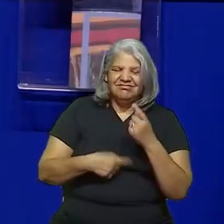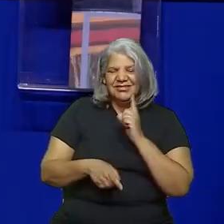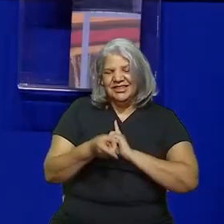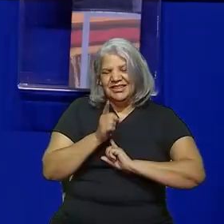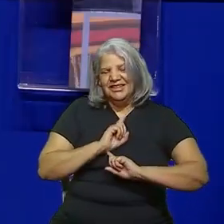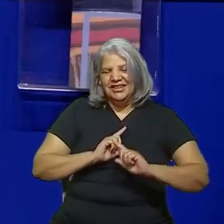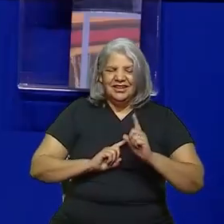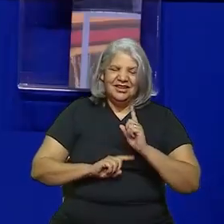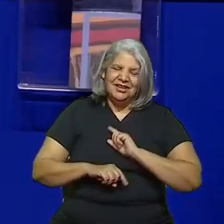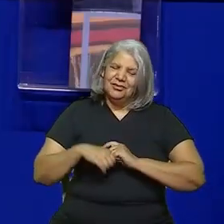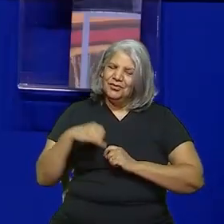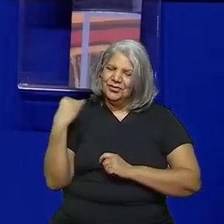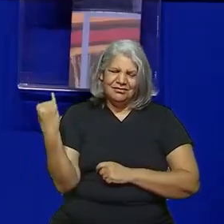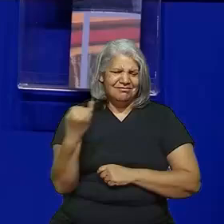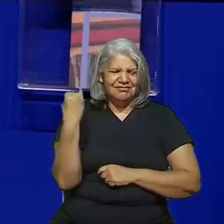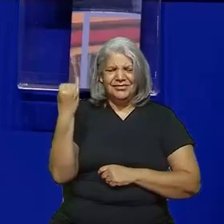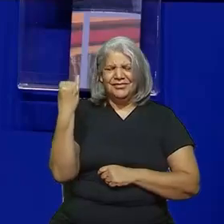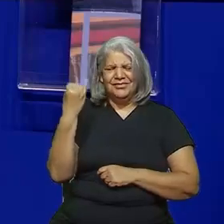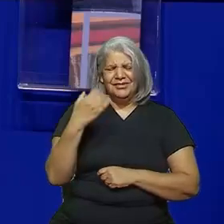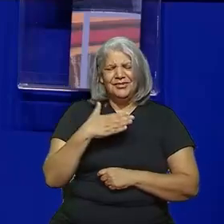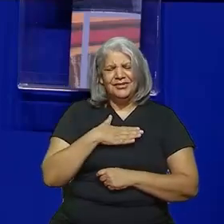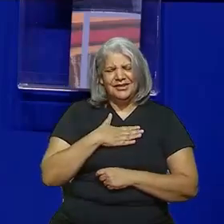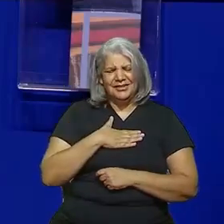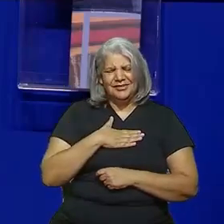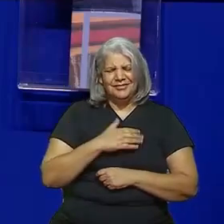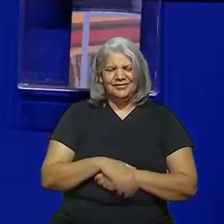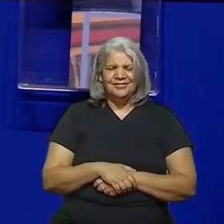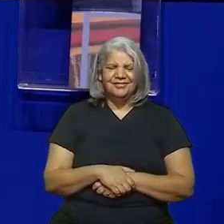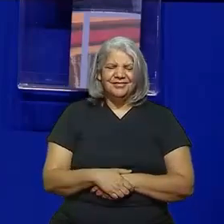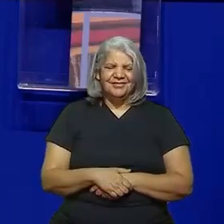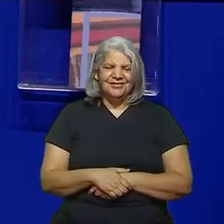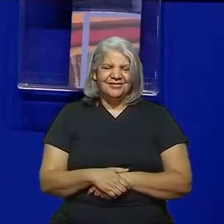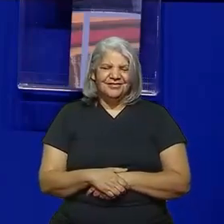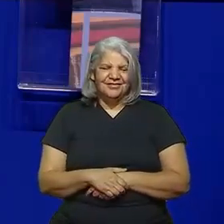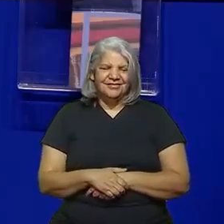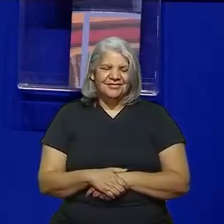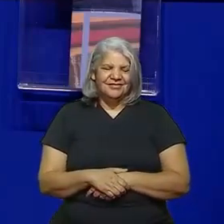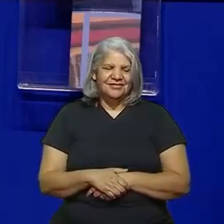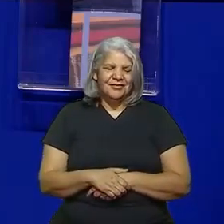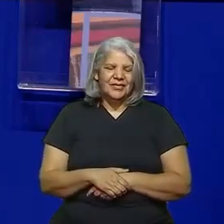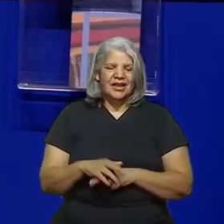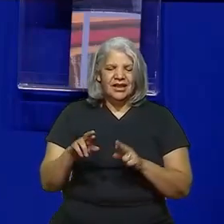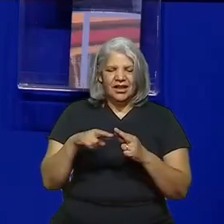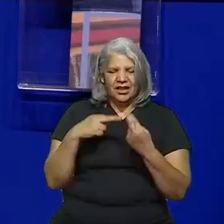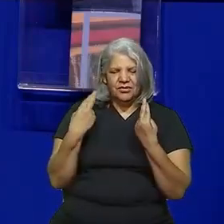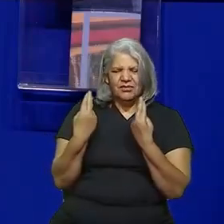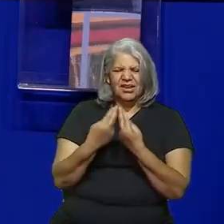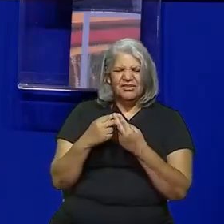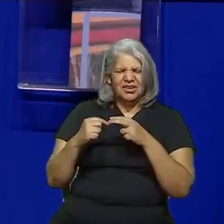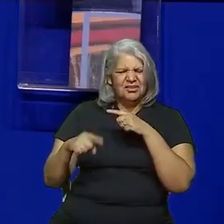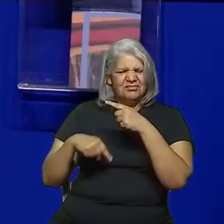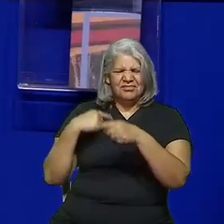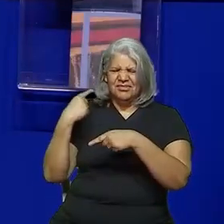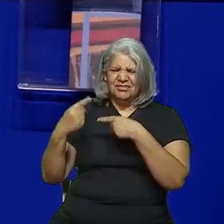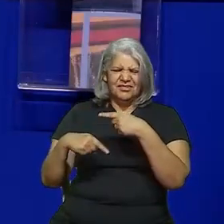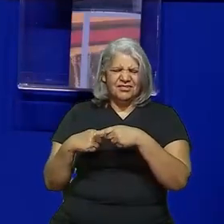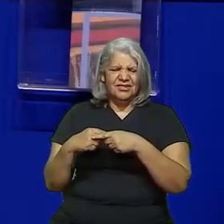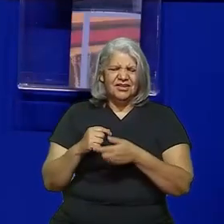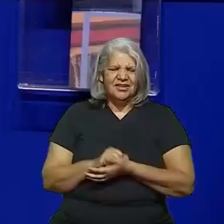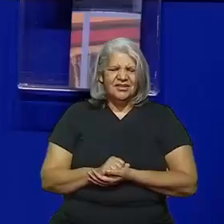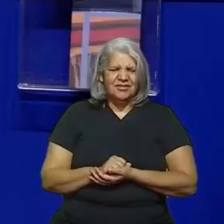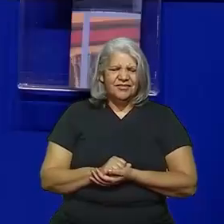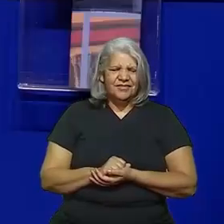muito. Essa coisa era fundamental para ele. Aí, numa reunião depois, assim, mais tarde, porque